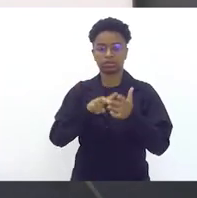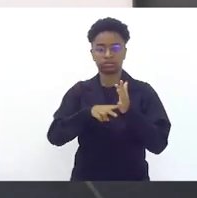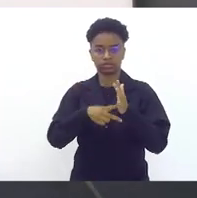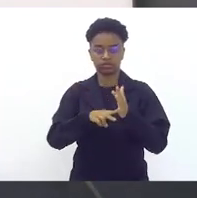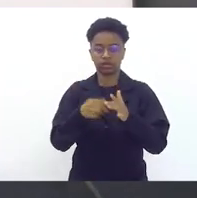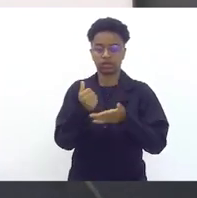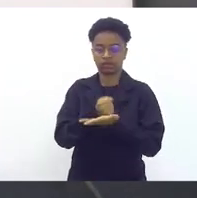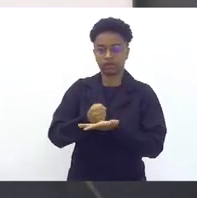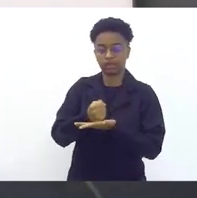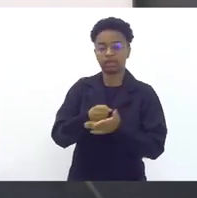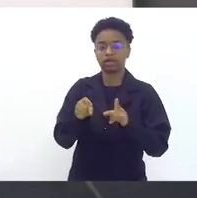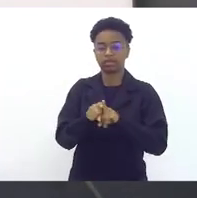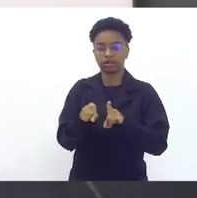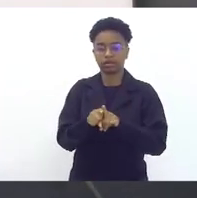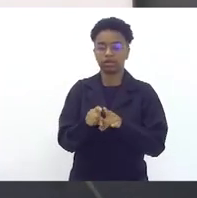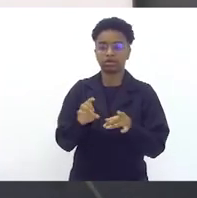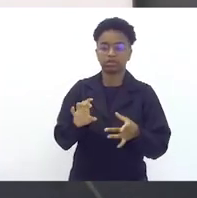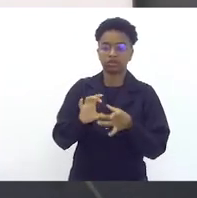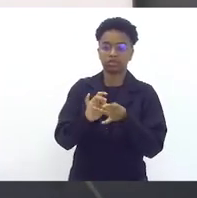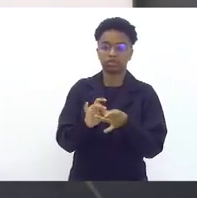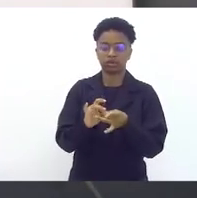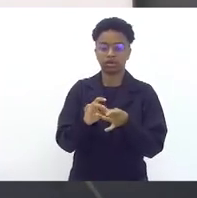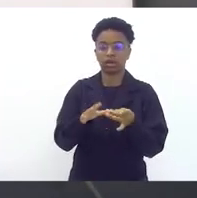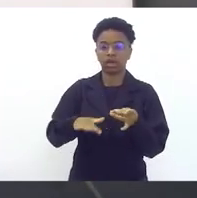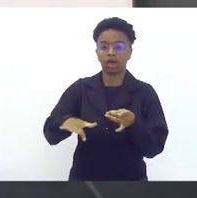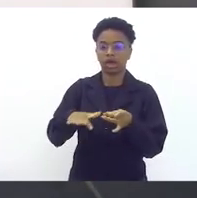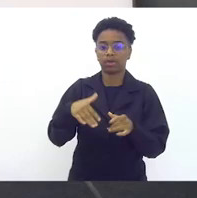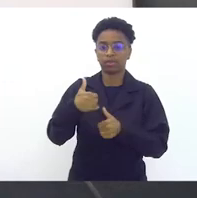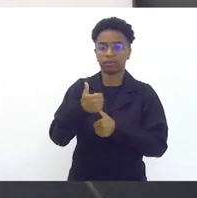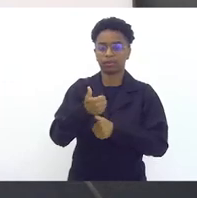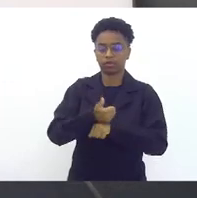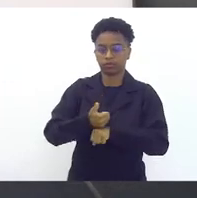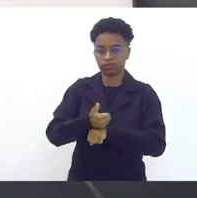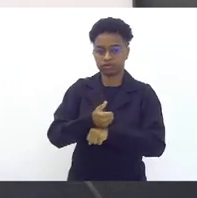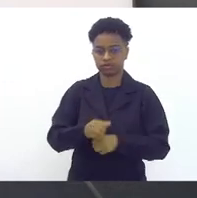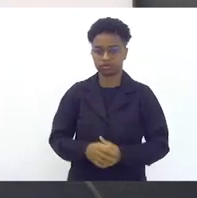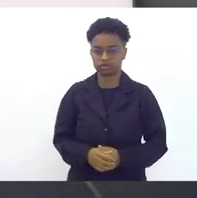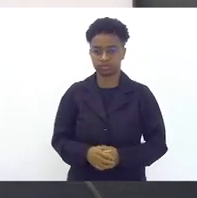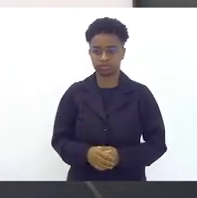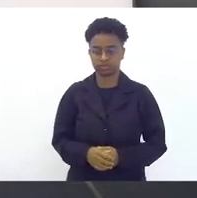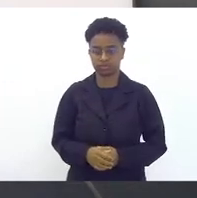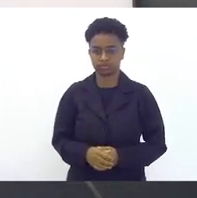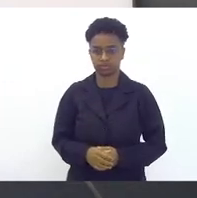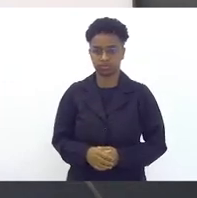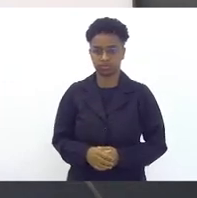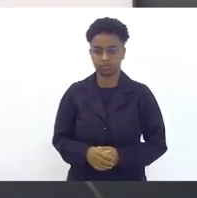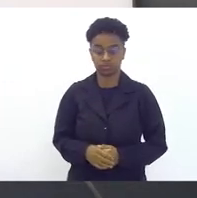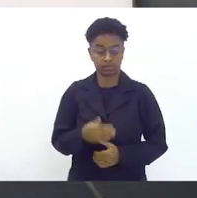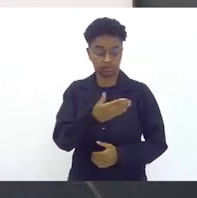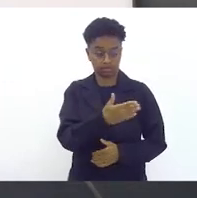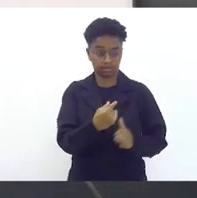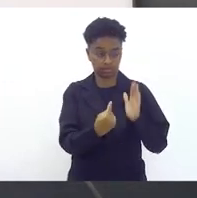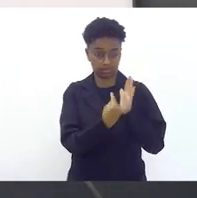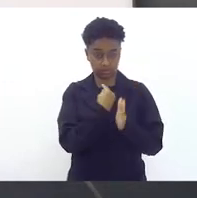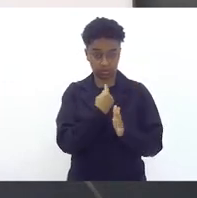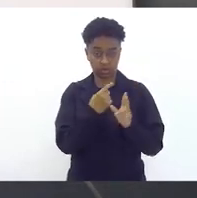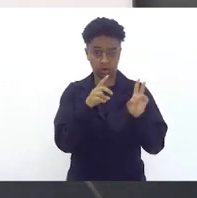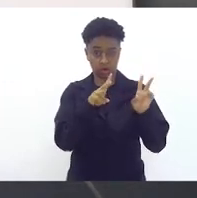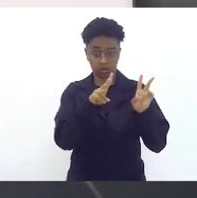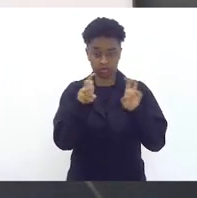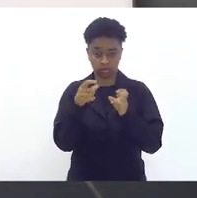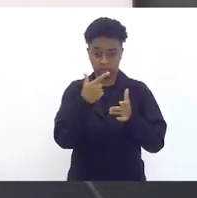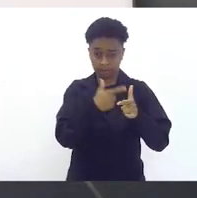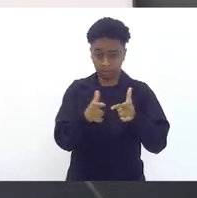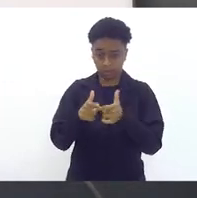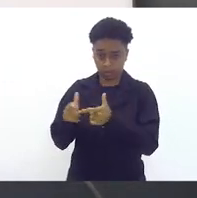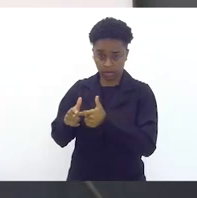conselheiro estadual de saúde pelo conselho, pelo segmento profissional. A deputada perguntou sobre os problemas que nos